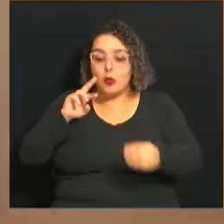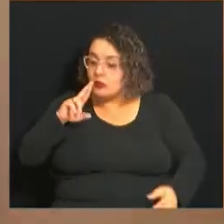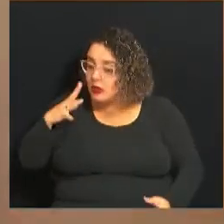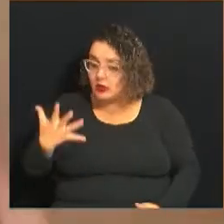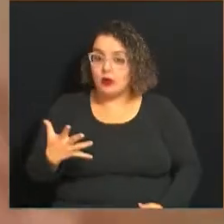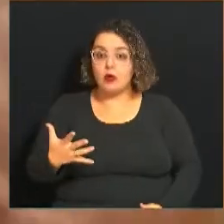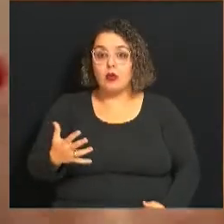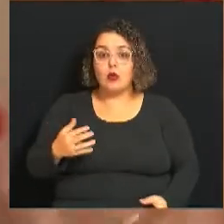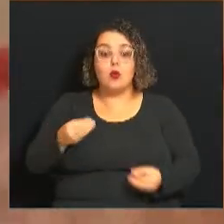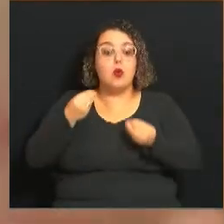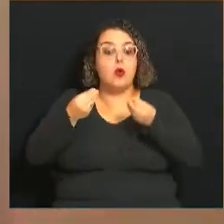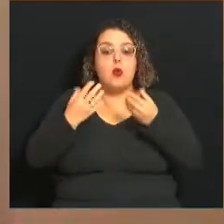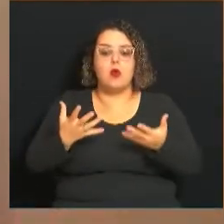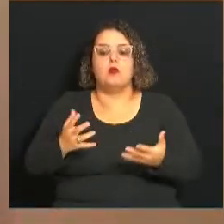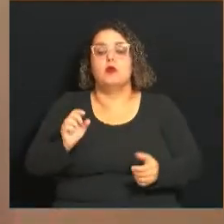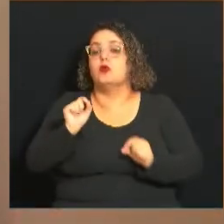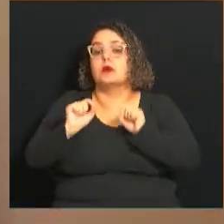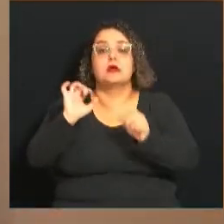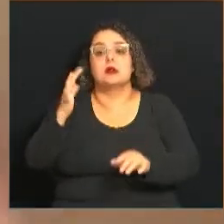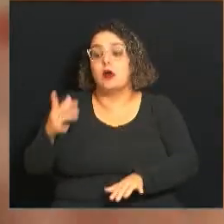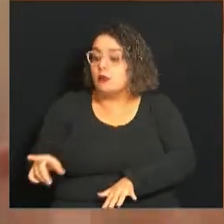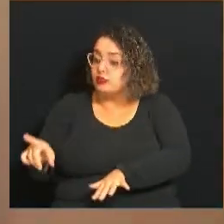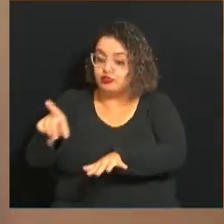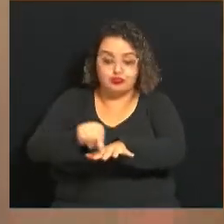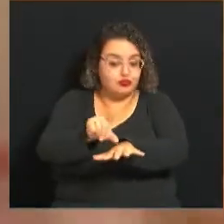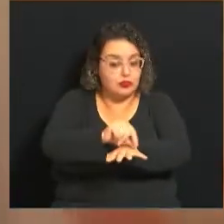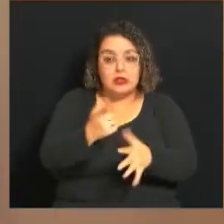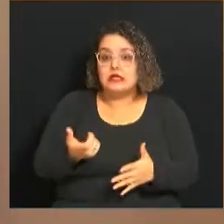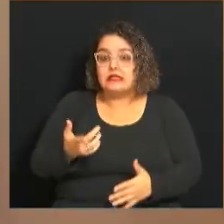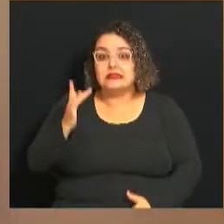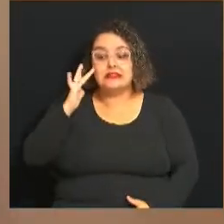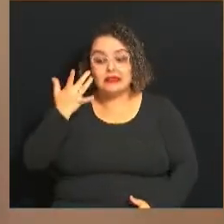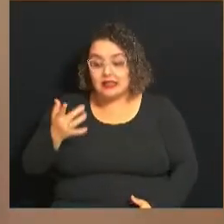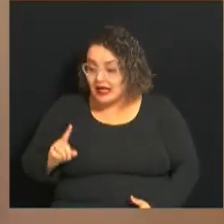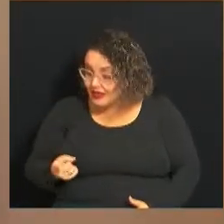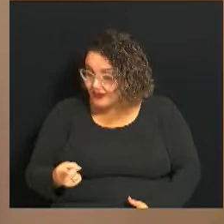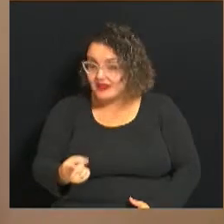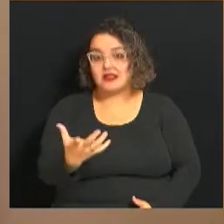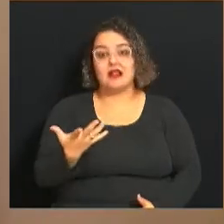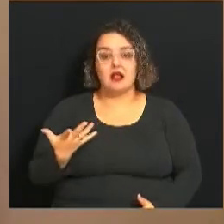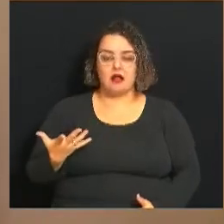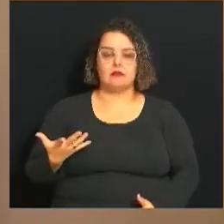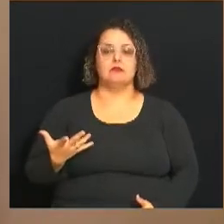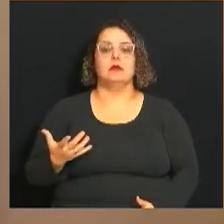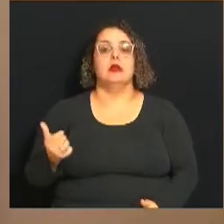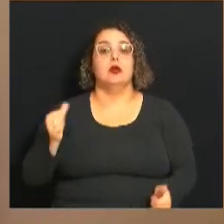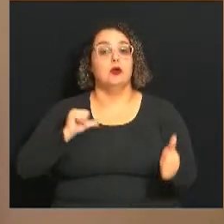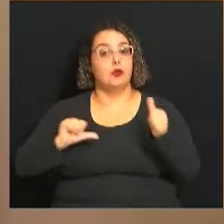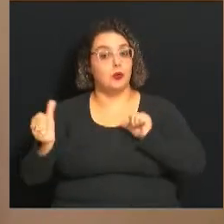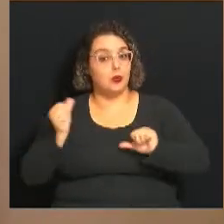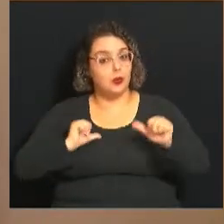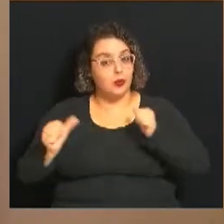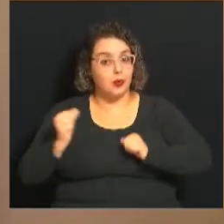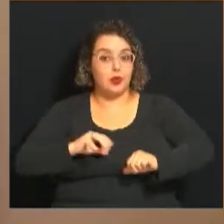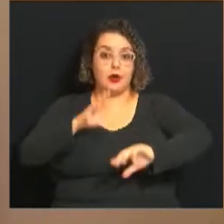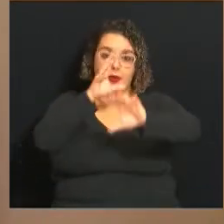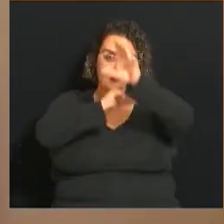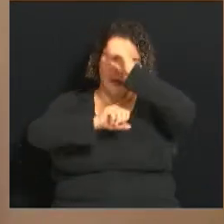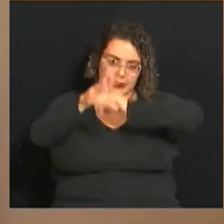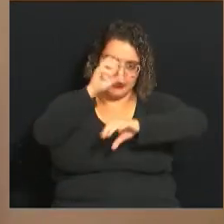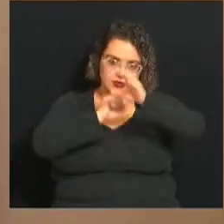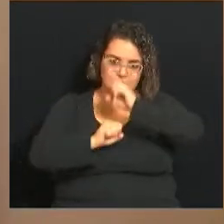está caminhando? Será que isso vai ser eterno? E a ansiedade é um comportamento aprendido. A ansiedade